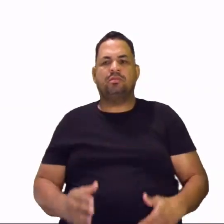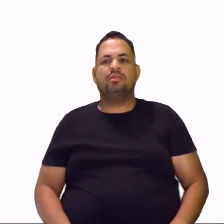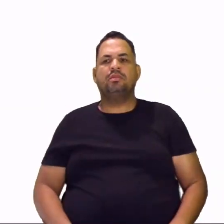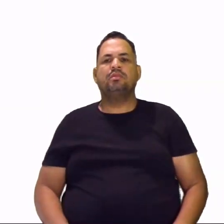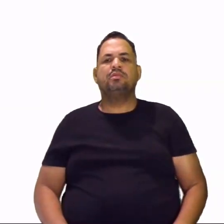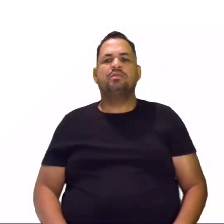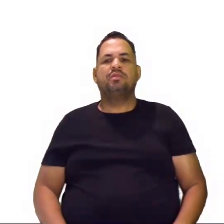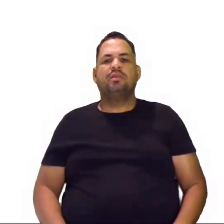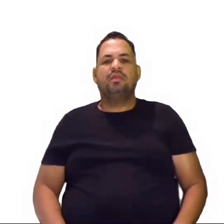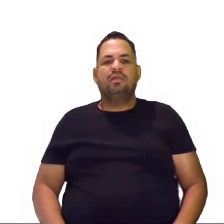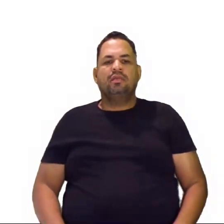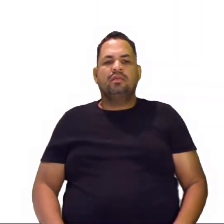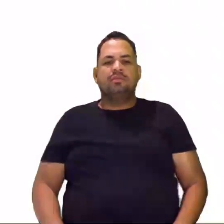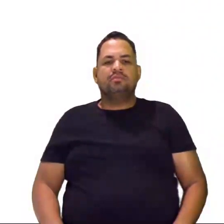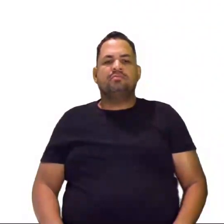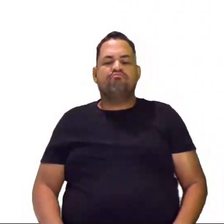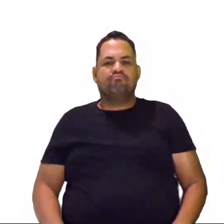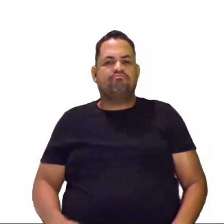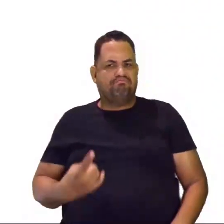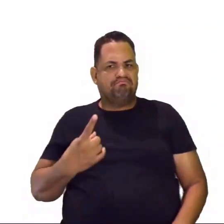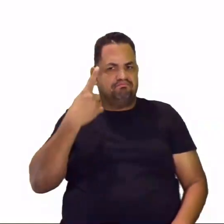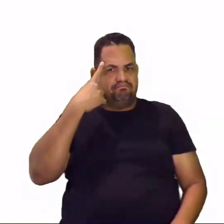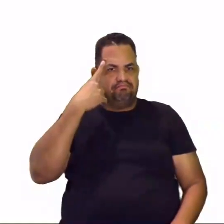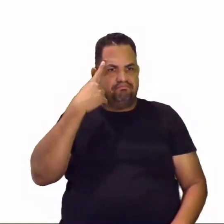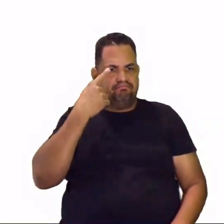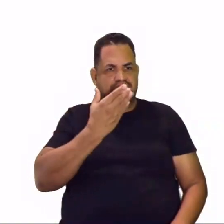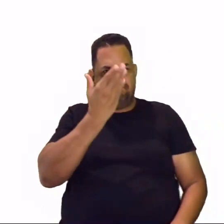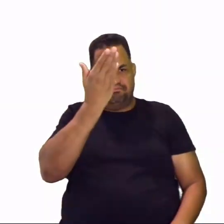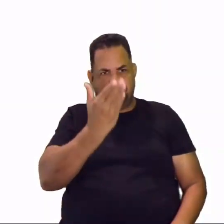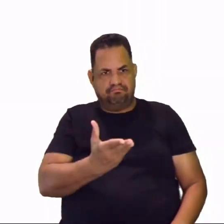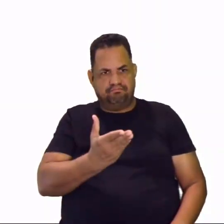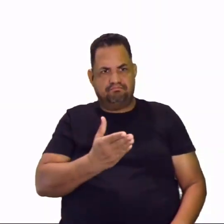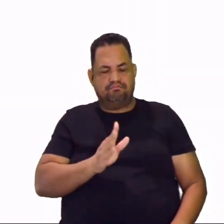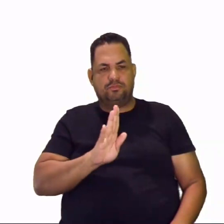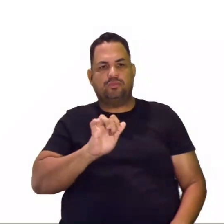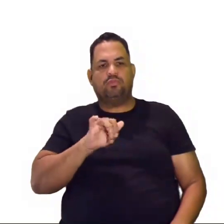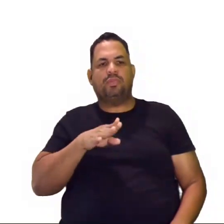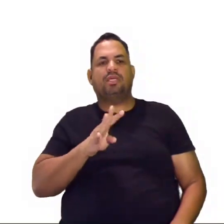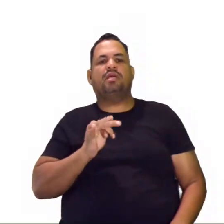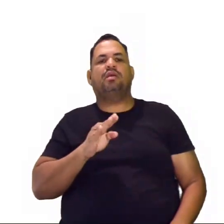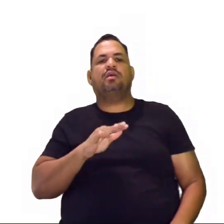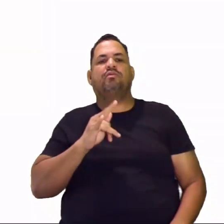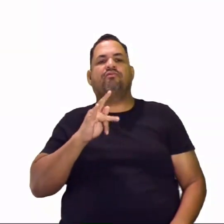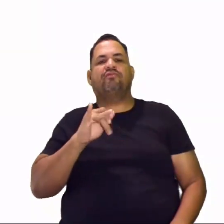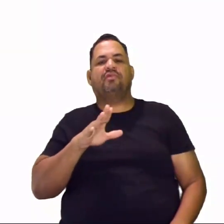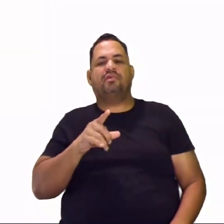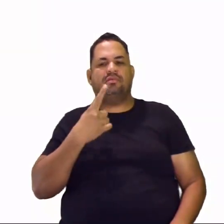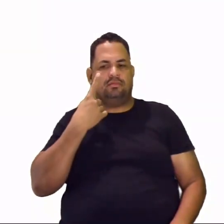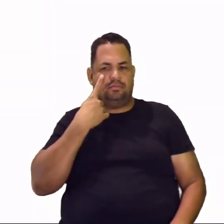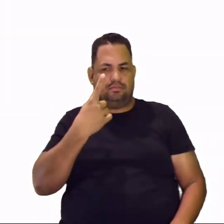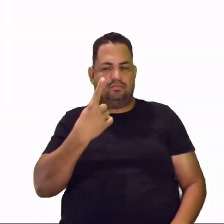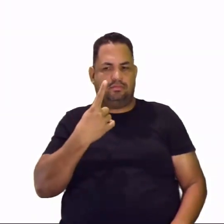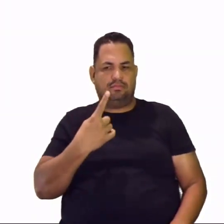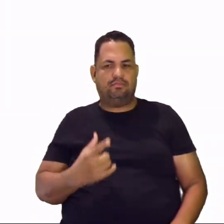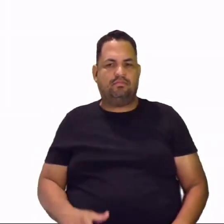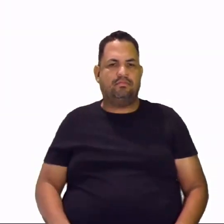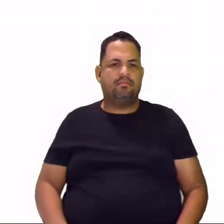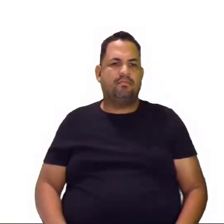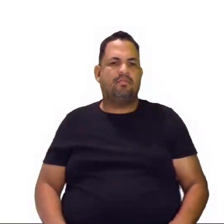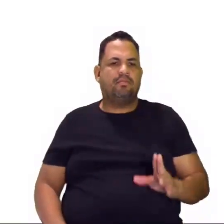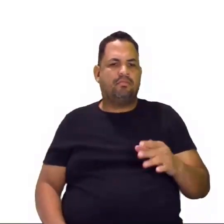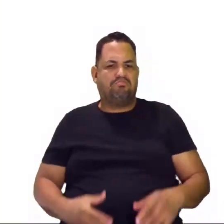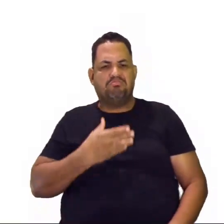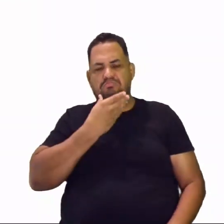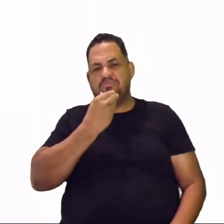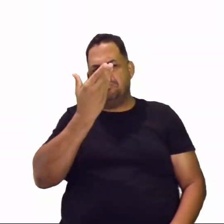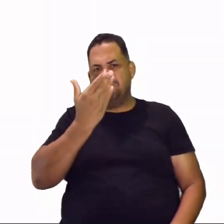vocês. O que vocês acham? Vocês acham que o Gilberto Freire, quando escreveu essa visão, ele tinha